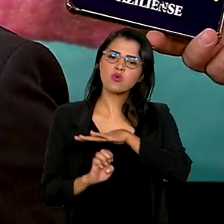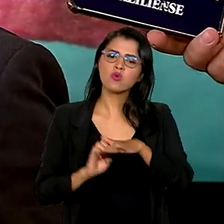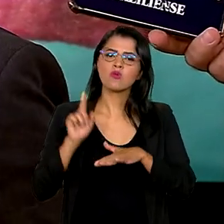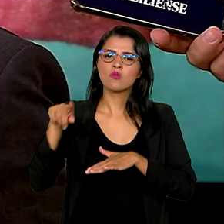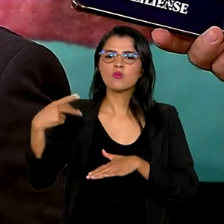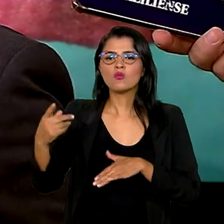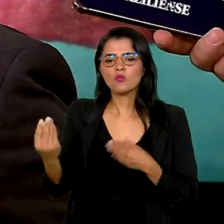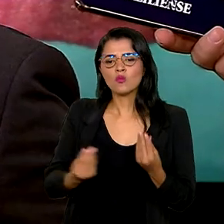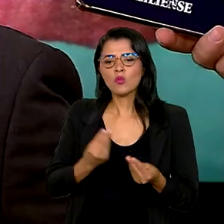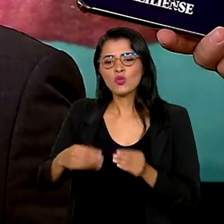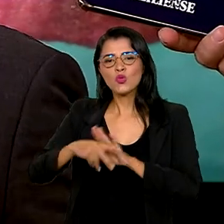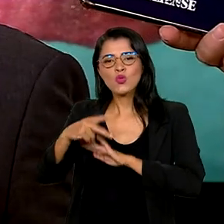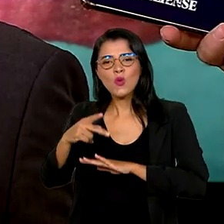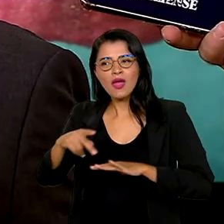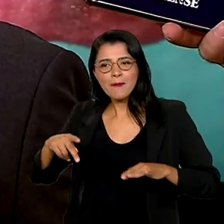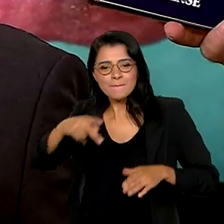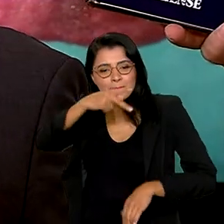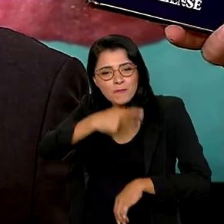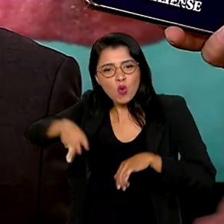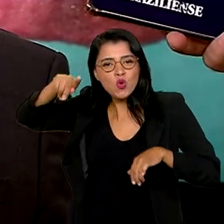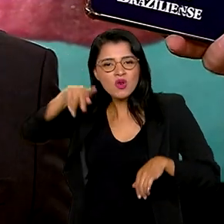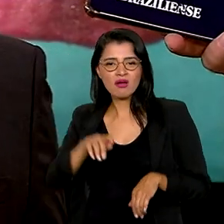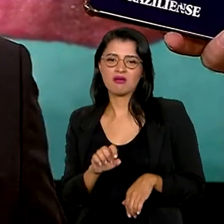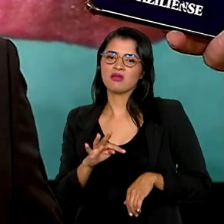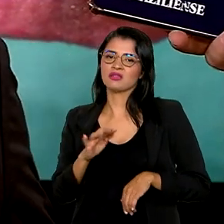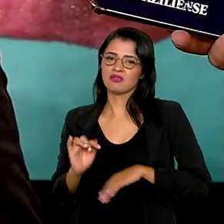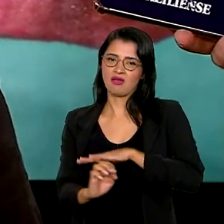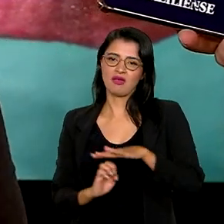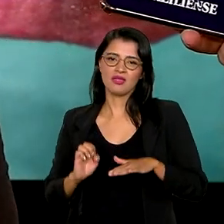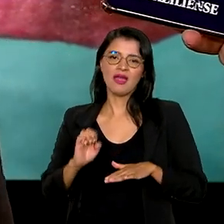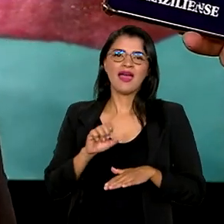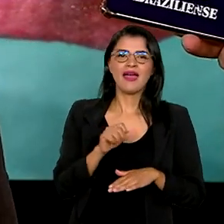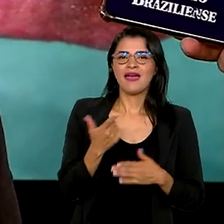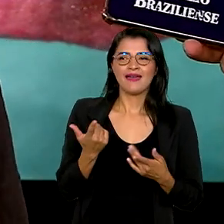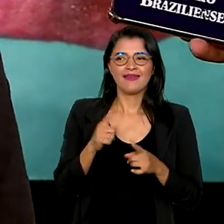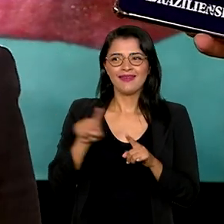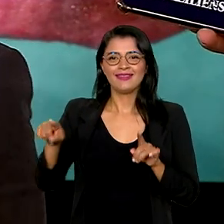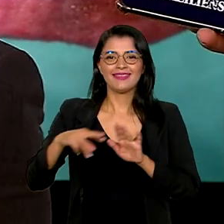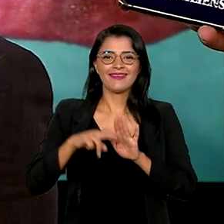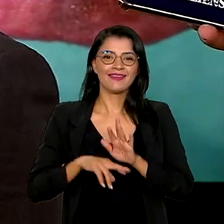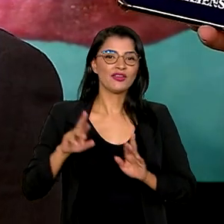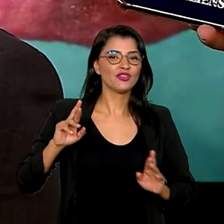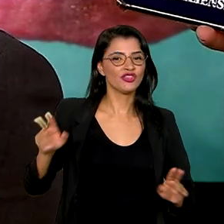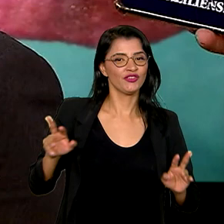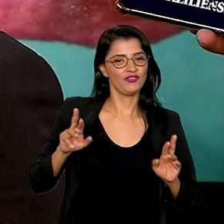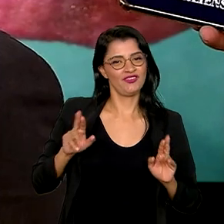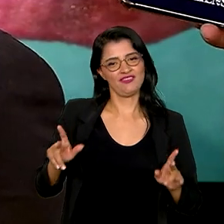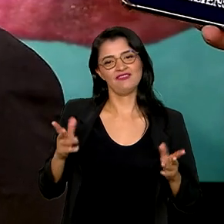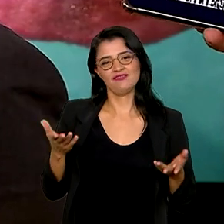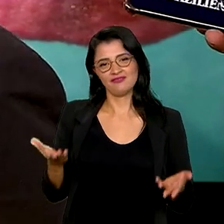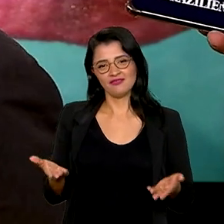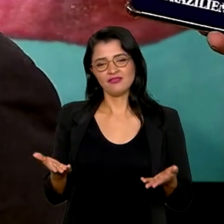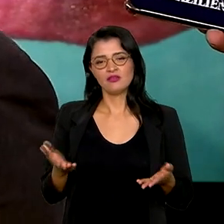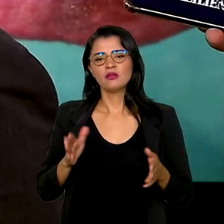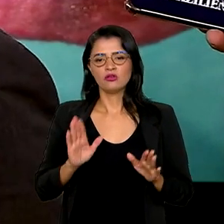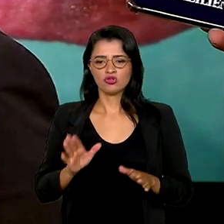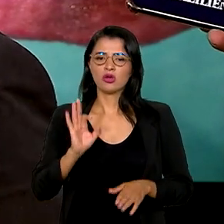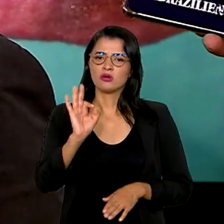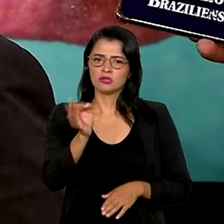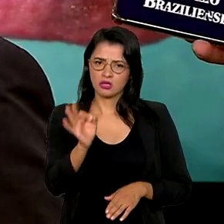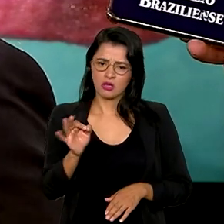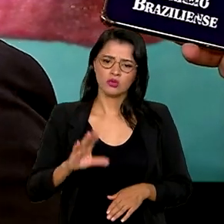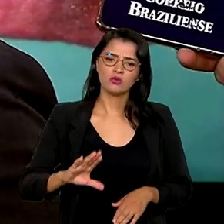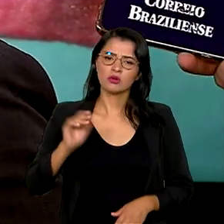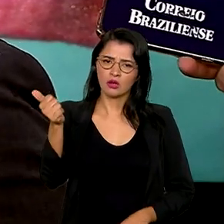são não são estatais puras né são são empresas serviços então eles têm regras diferentes j7 é claro